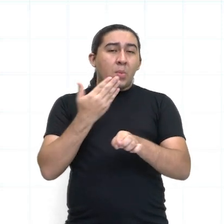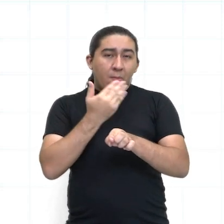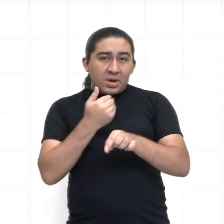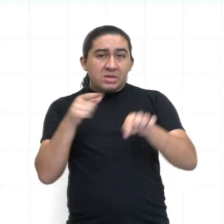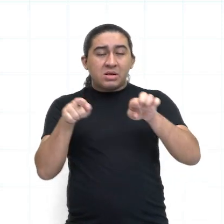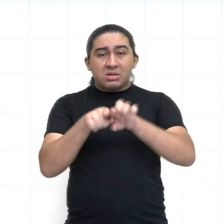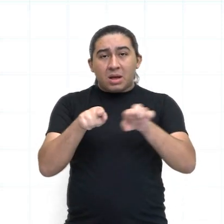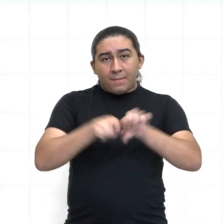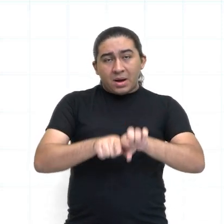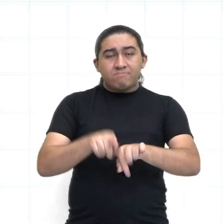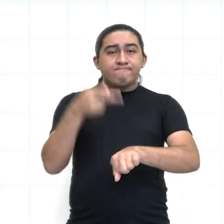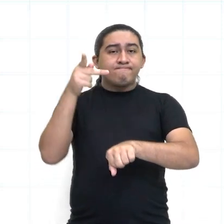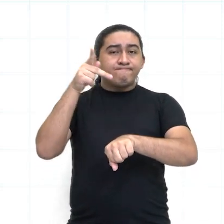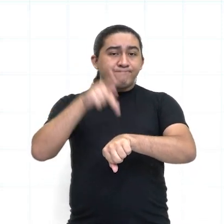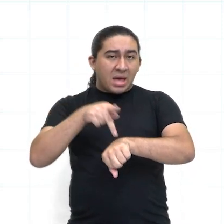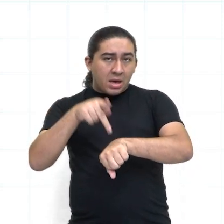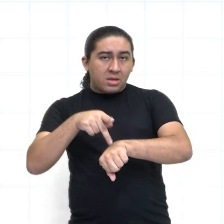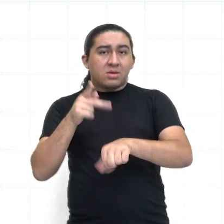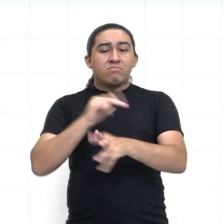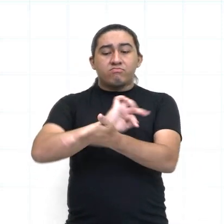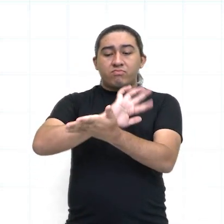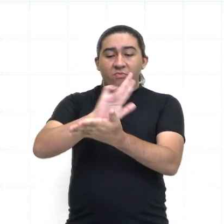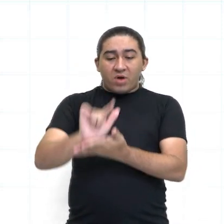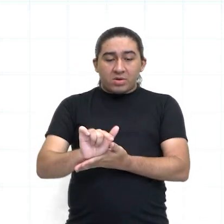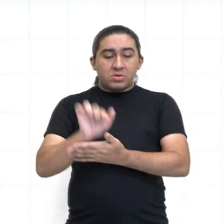seja, os artistas